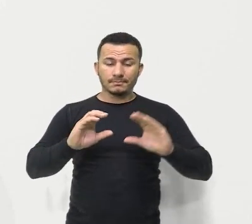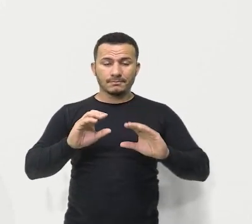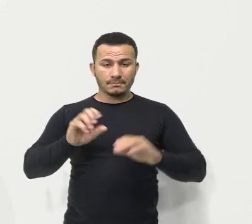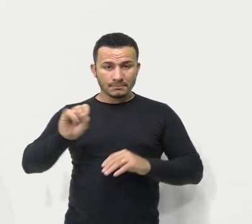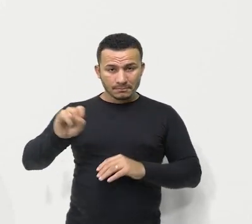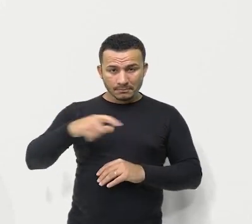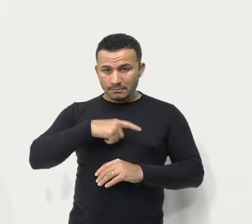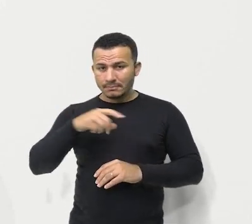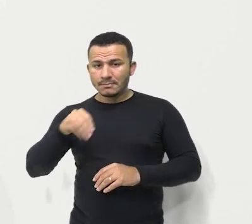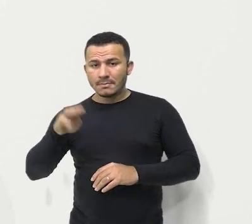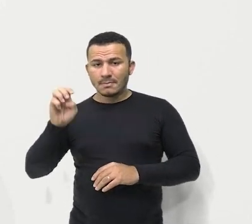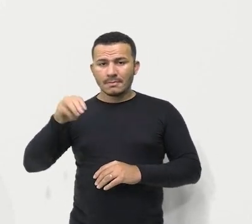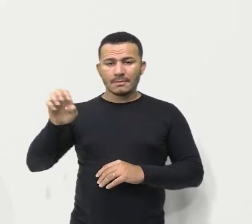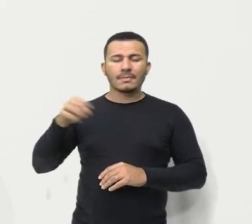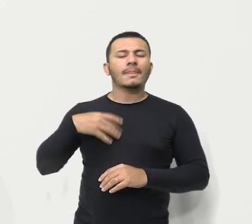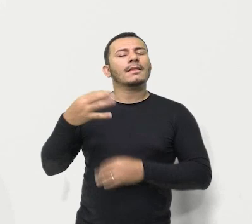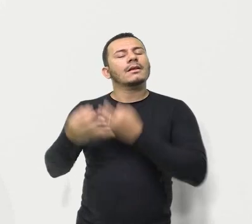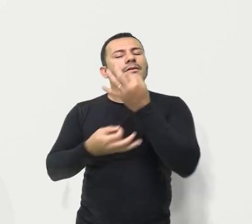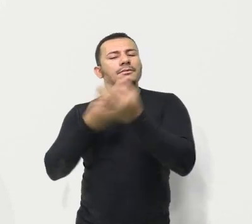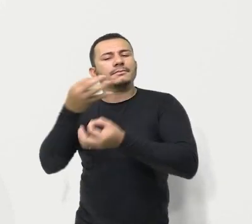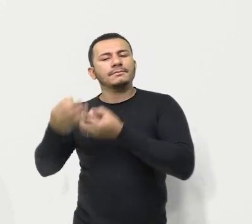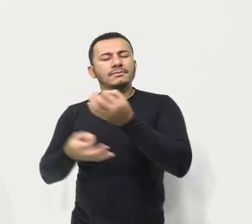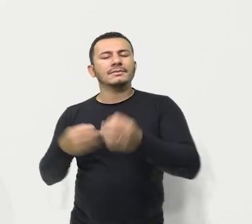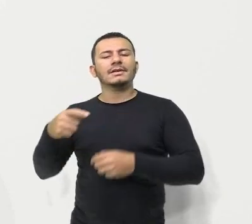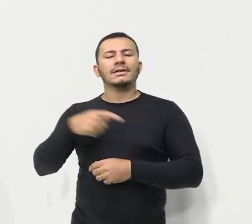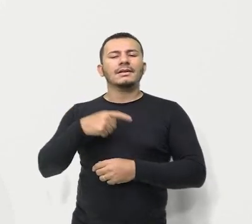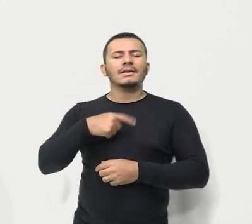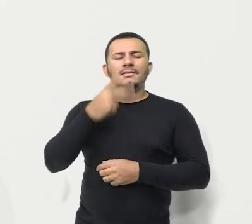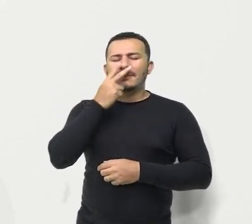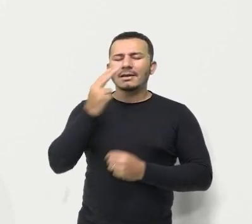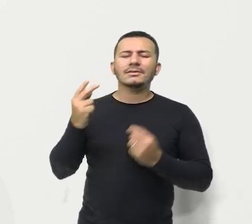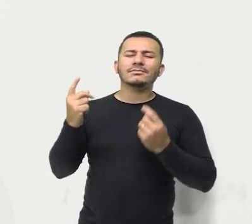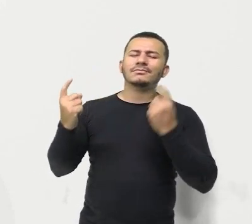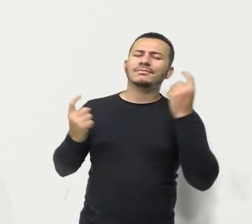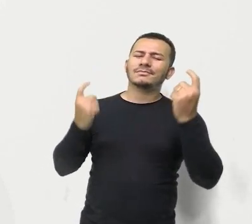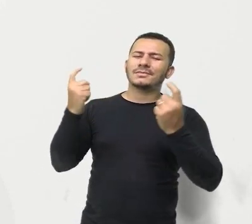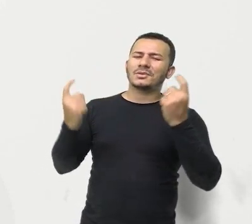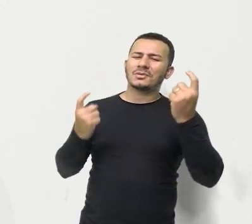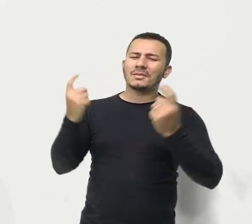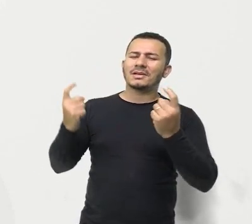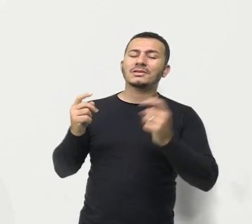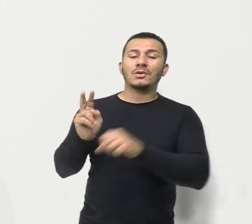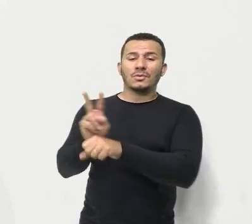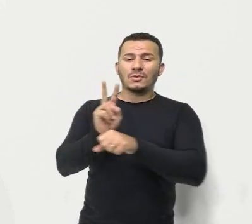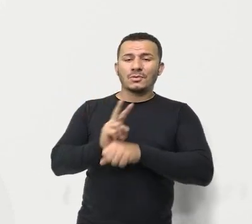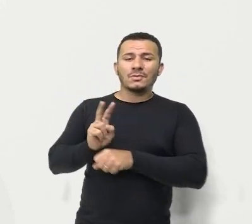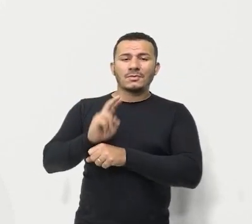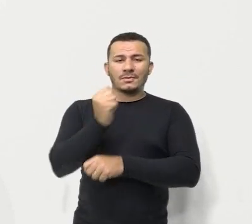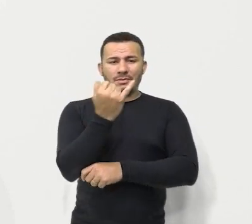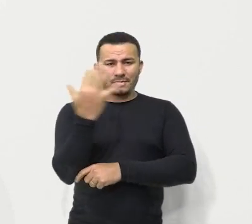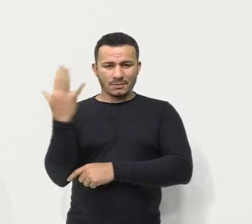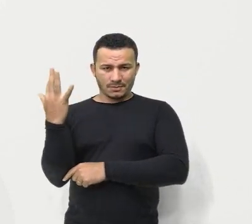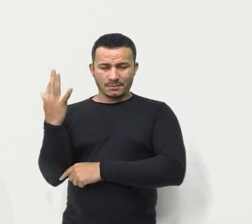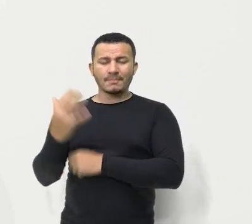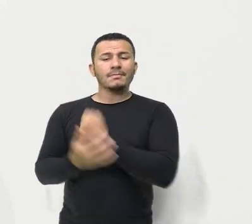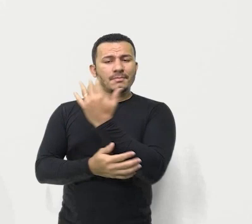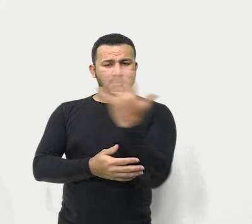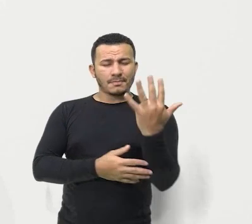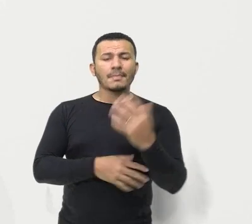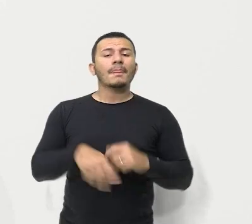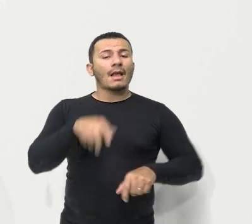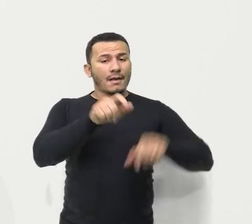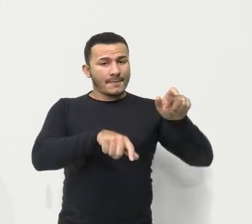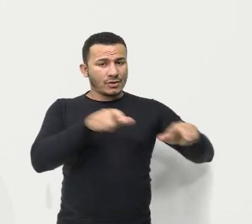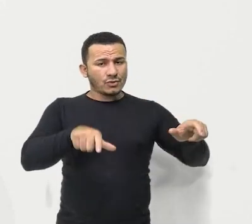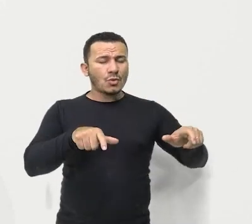meme, comentar o fato de que existe uma aparente preocupação com a preservação ambiental, que as pessoas